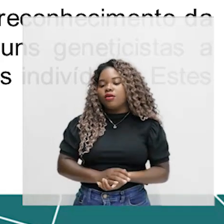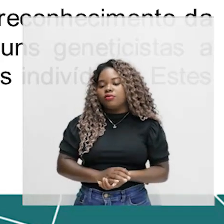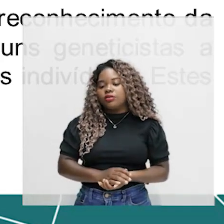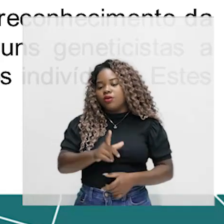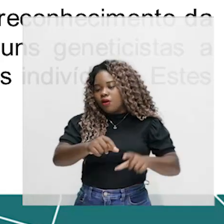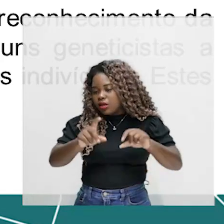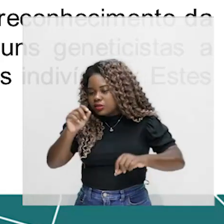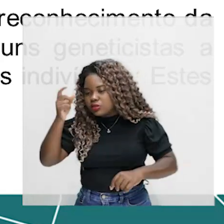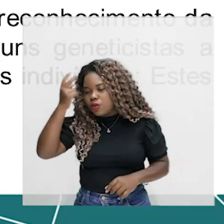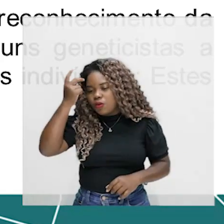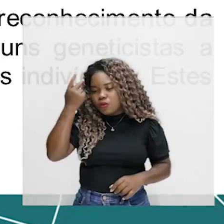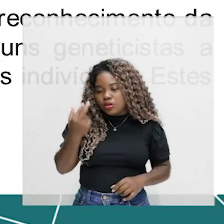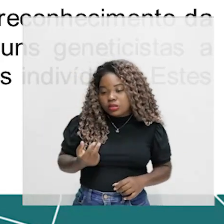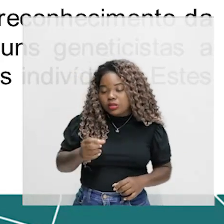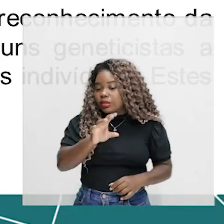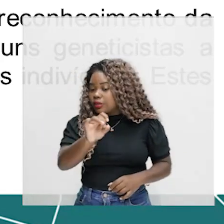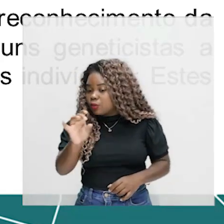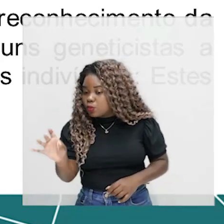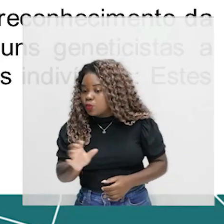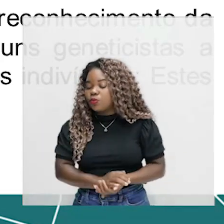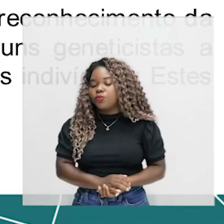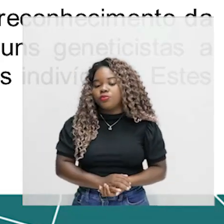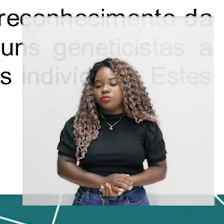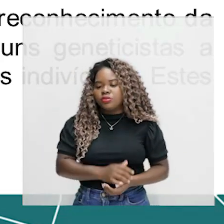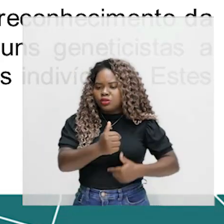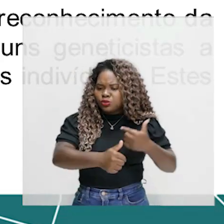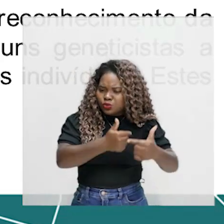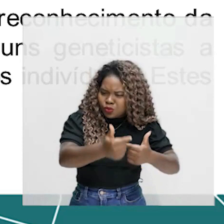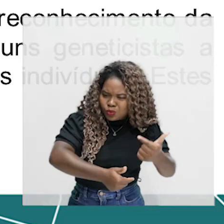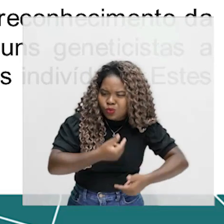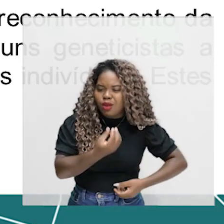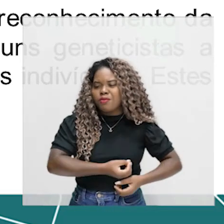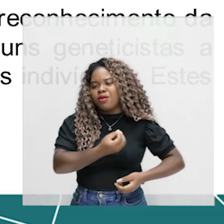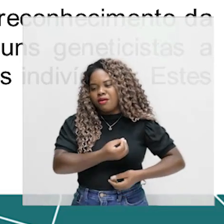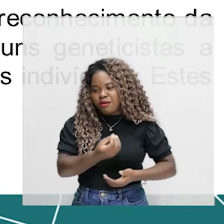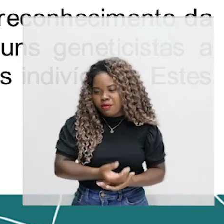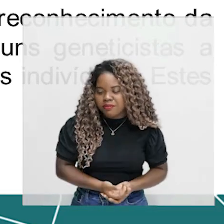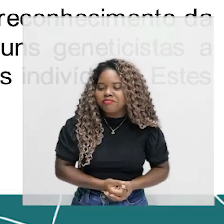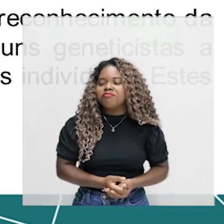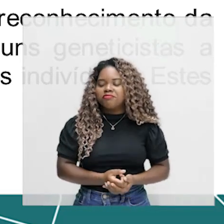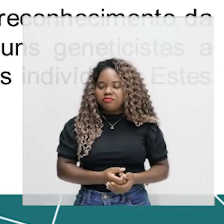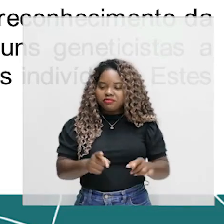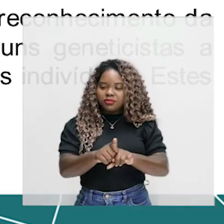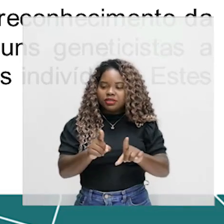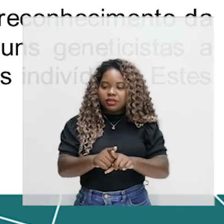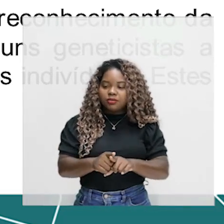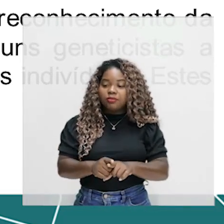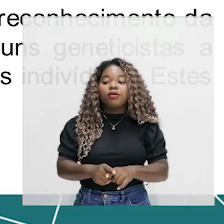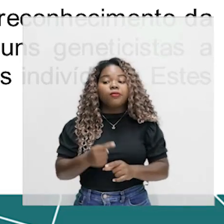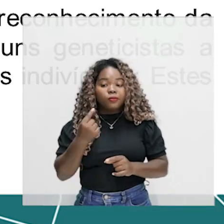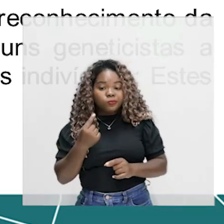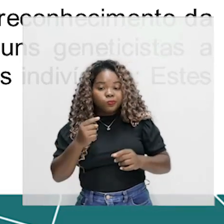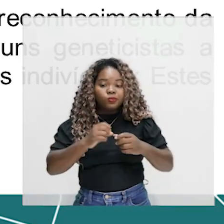seleção natural ator sobre cada indivíduo são estes que lutam pela sobrevivência sobrevive e se reproduzem